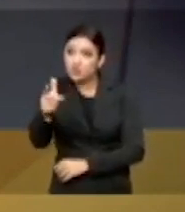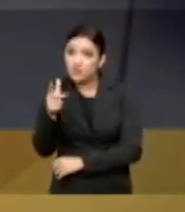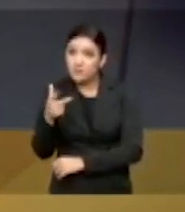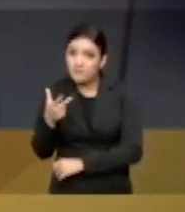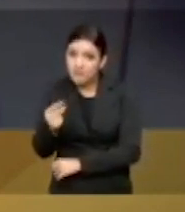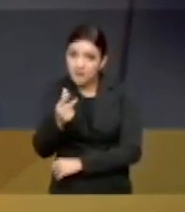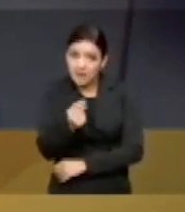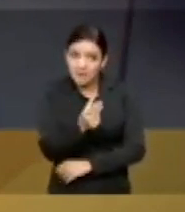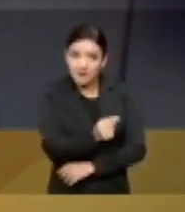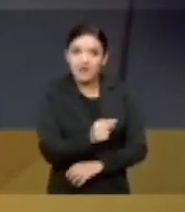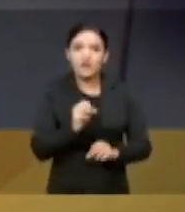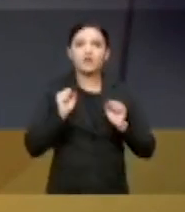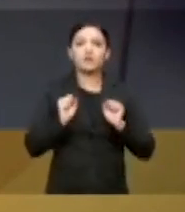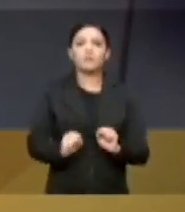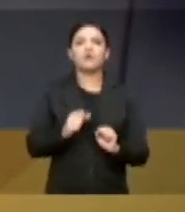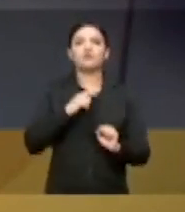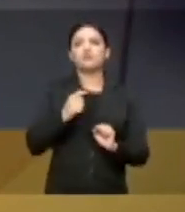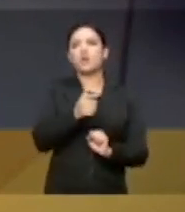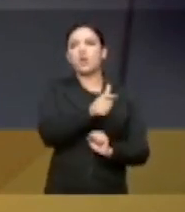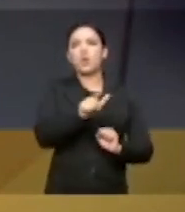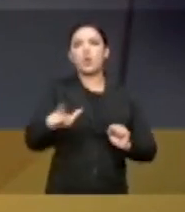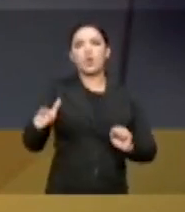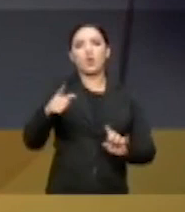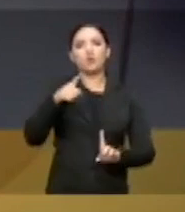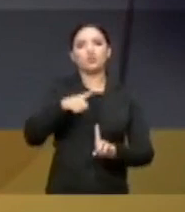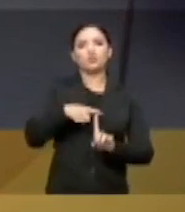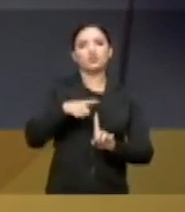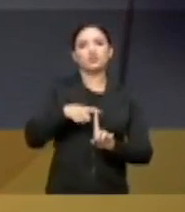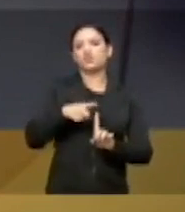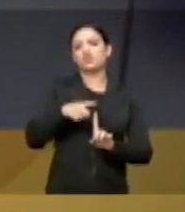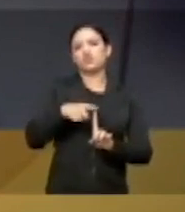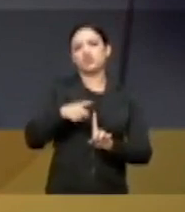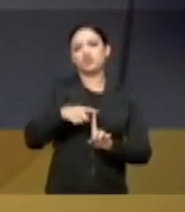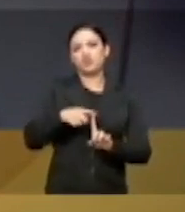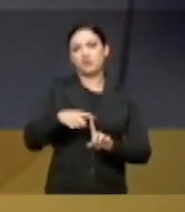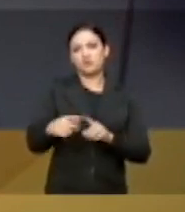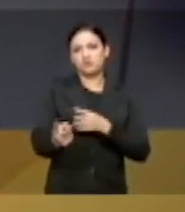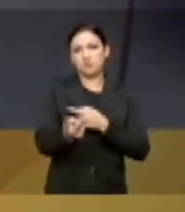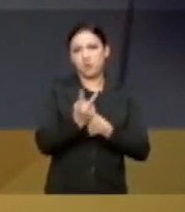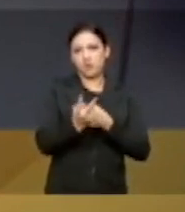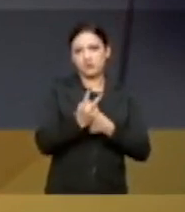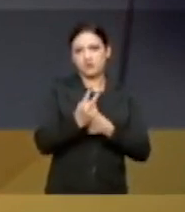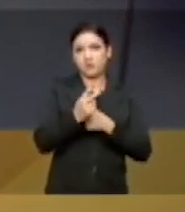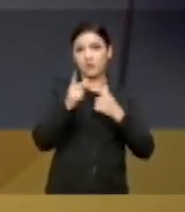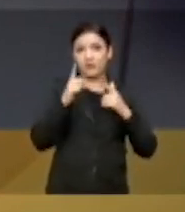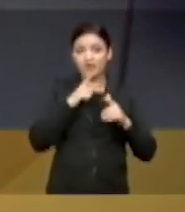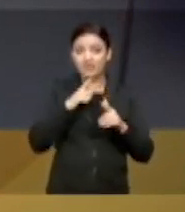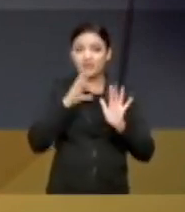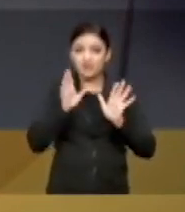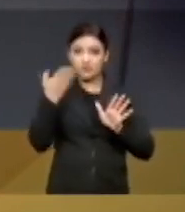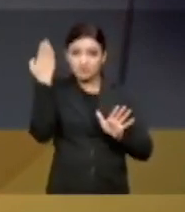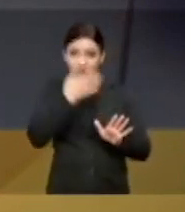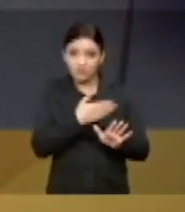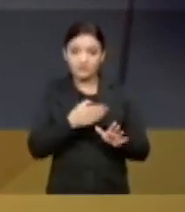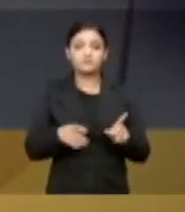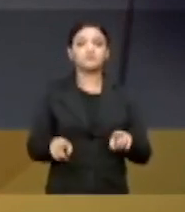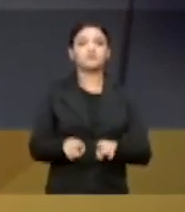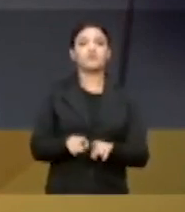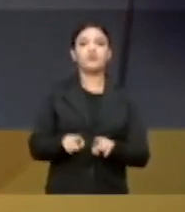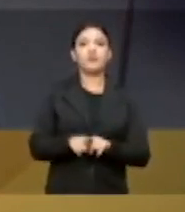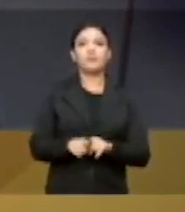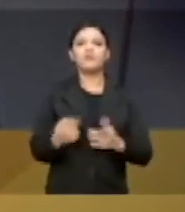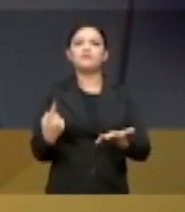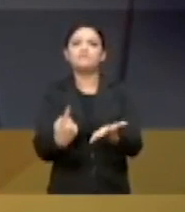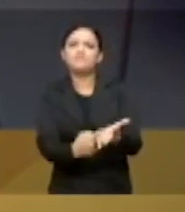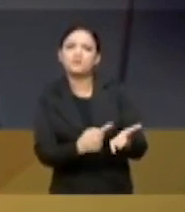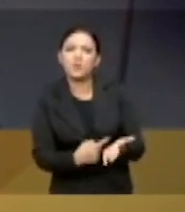conter quaisquer outros imunizantes que venham a ser reconhecidos. Ademais, a União também negocia a compra